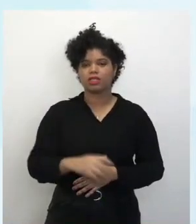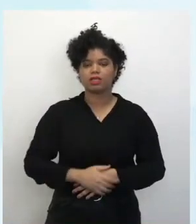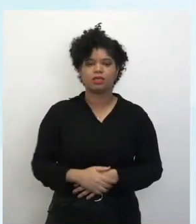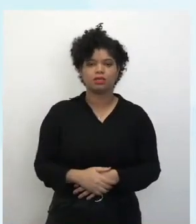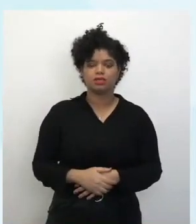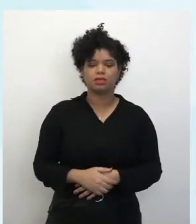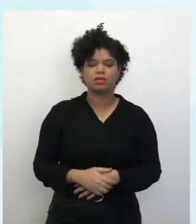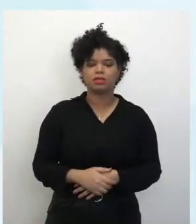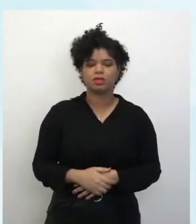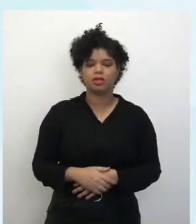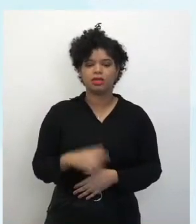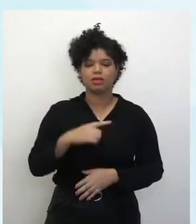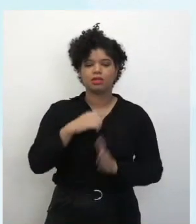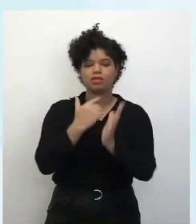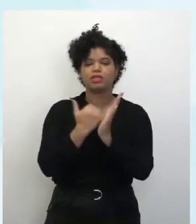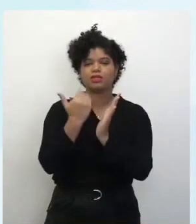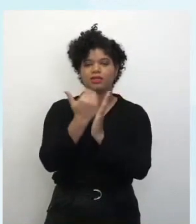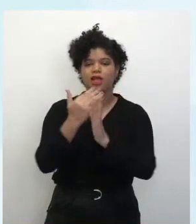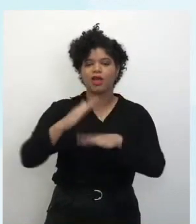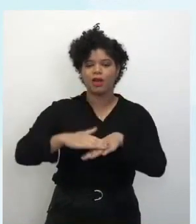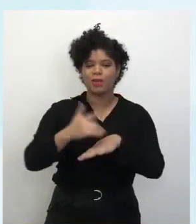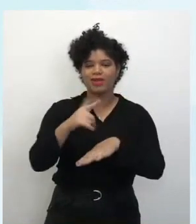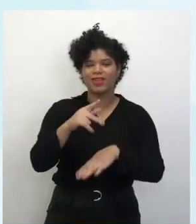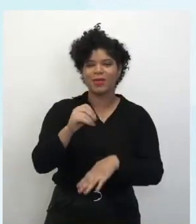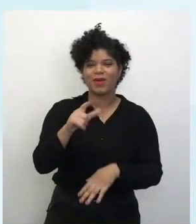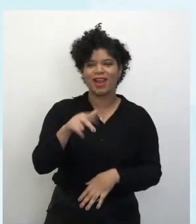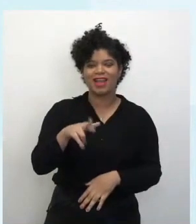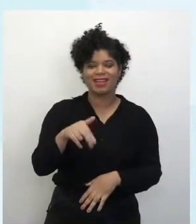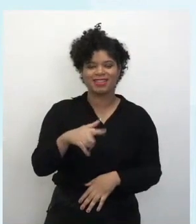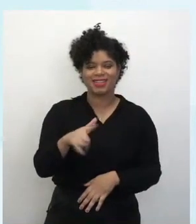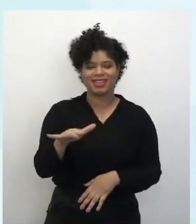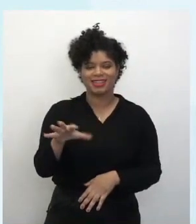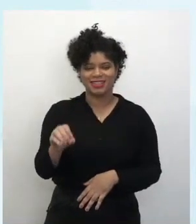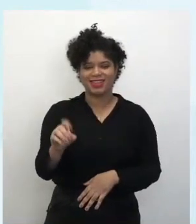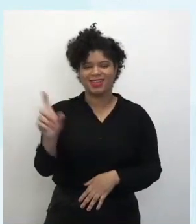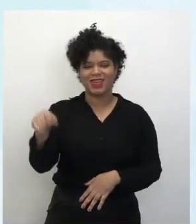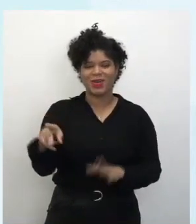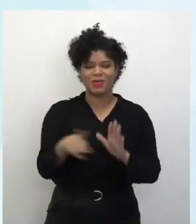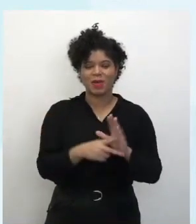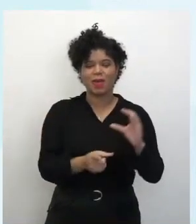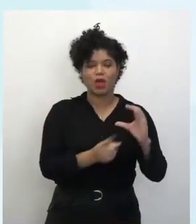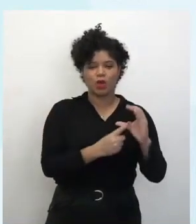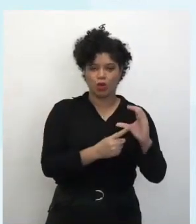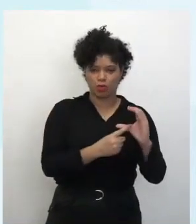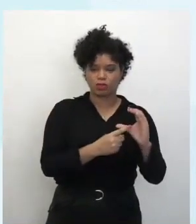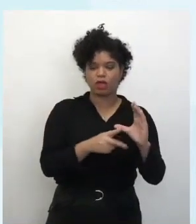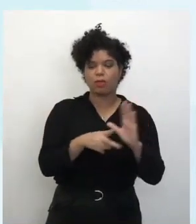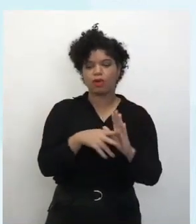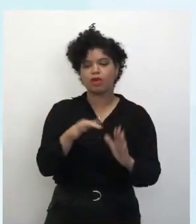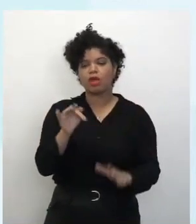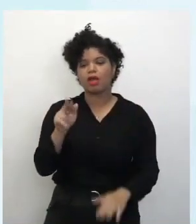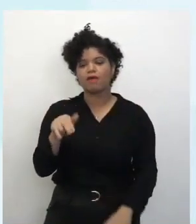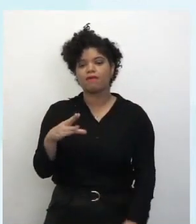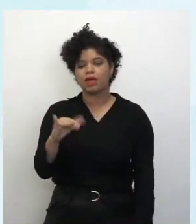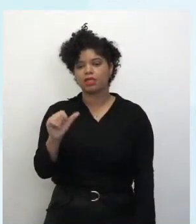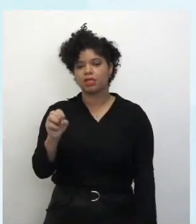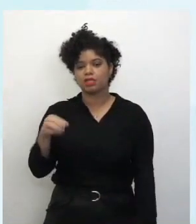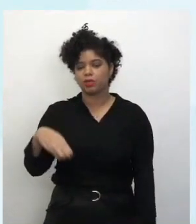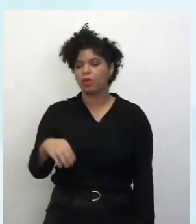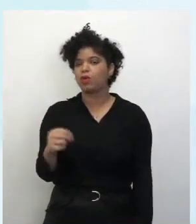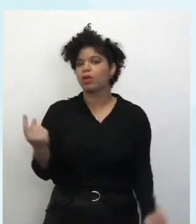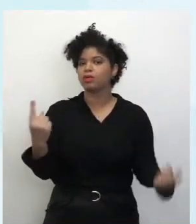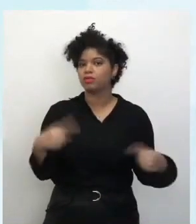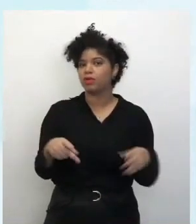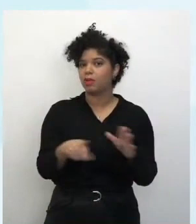e superior é super polarização ideológica Mundial comunismo de orientação stalinista versus o